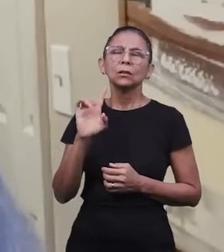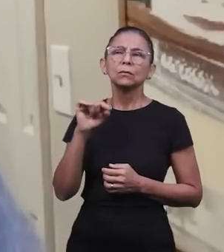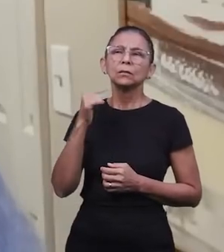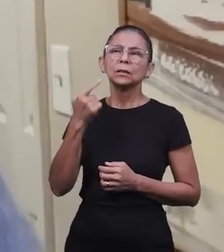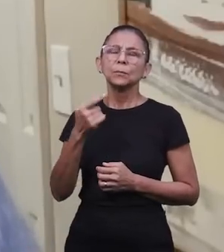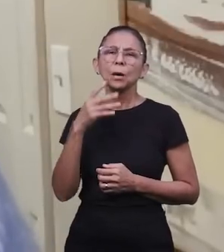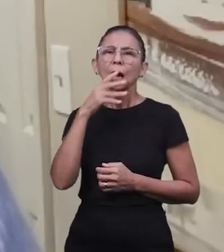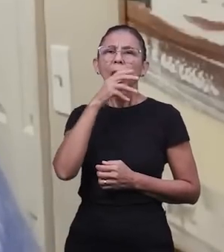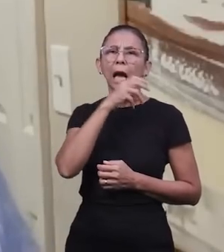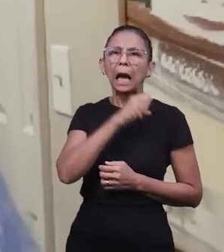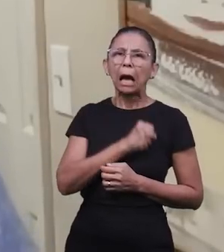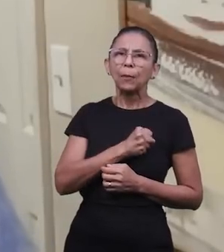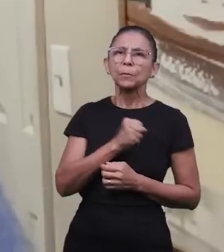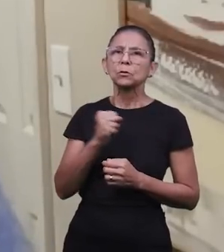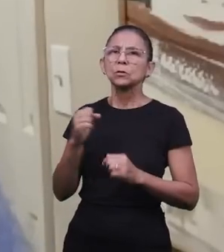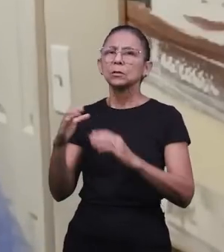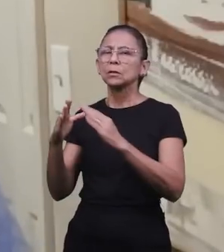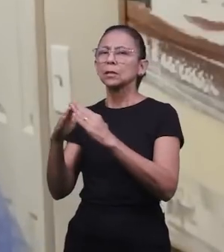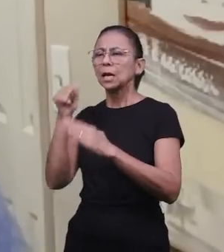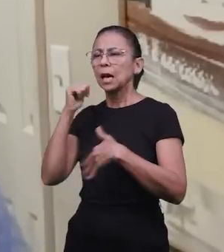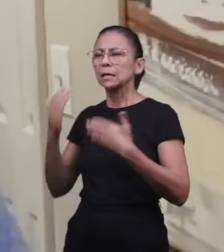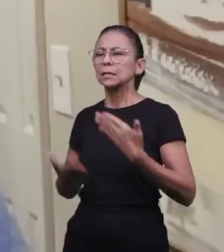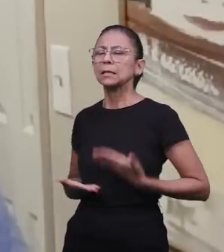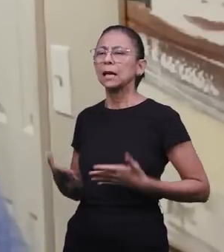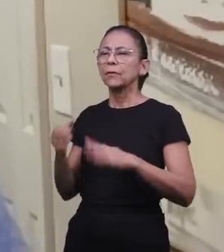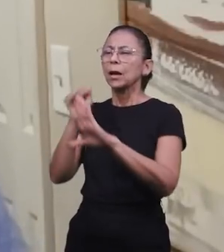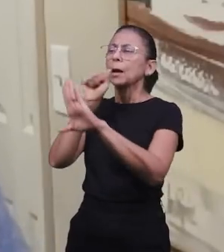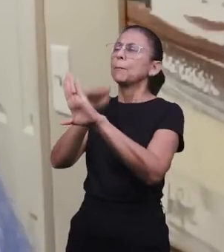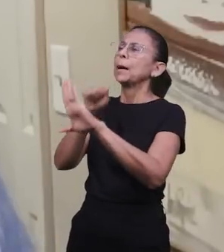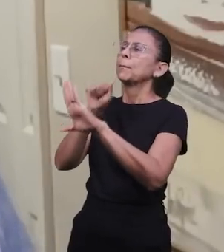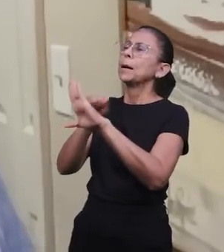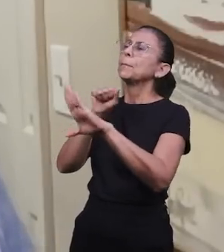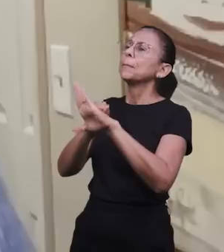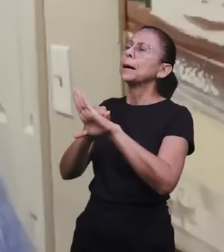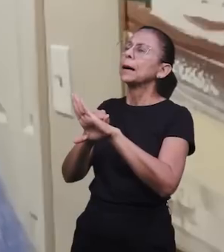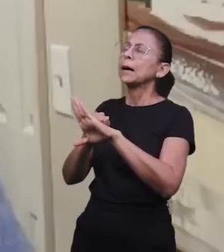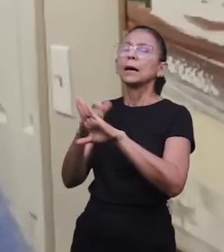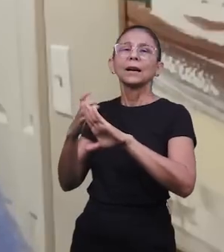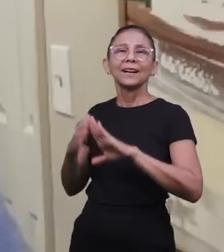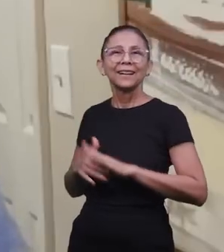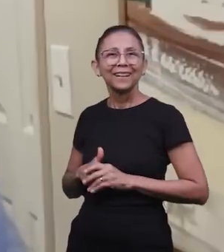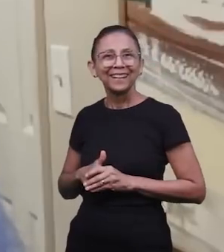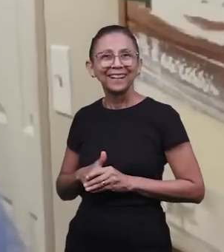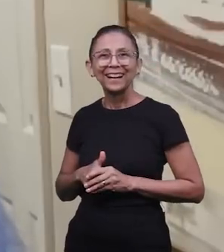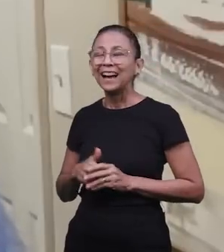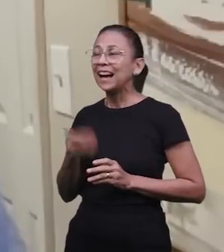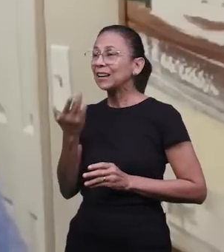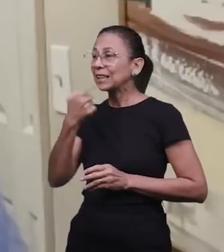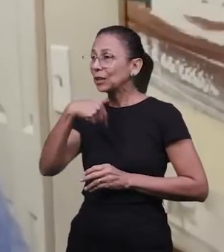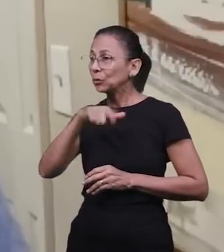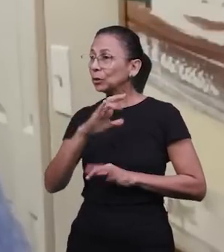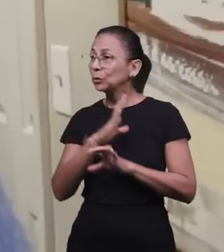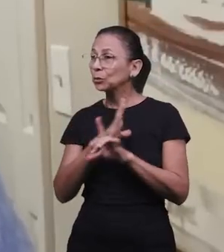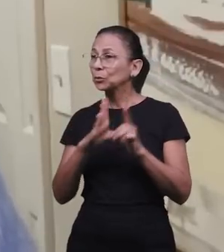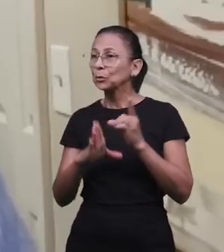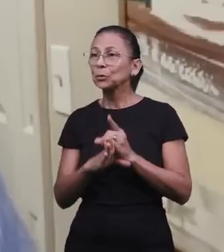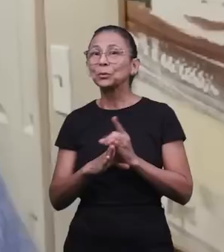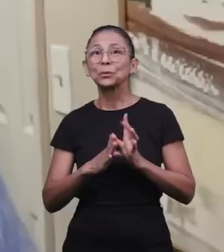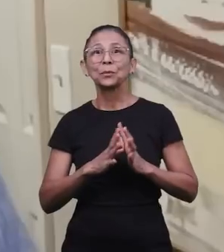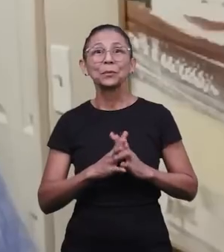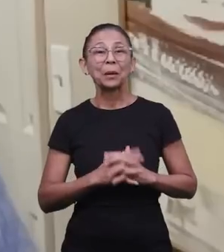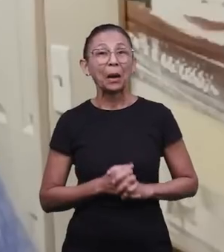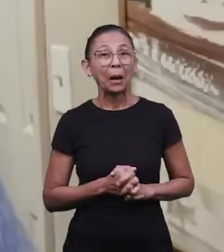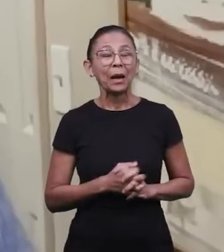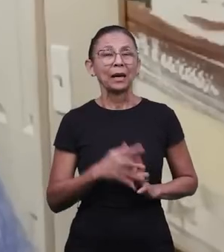na porta da irmã, que viu ali a operação do Senhor para o convite. A vizinha foi ao culto com o marido e disse que retornará. O